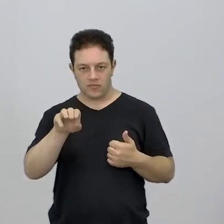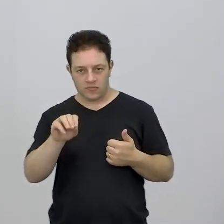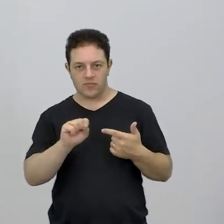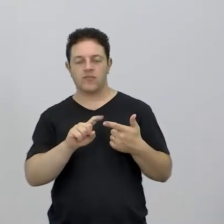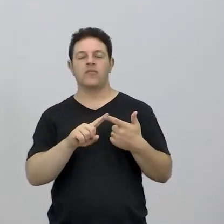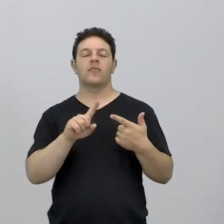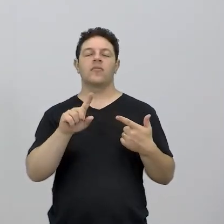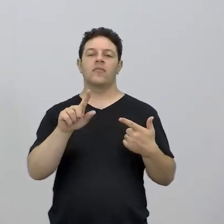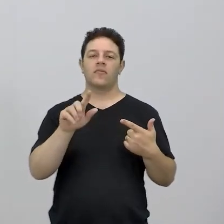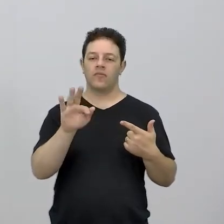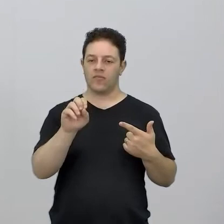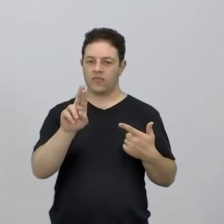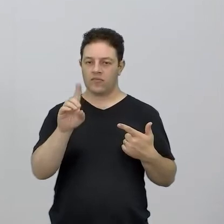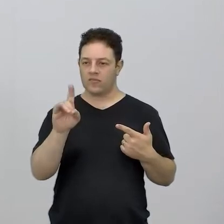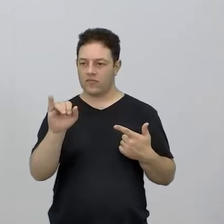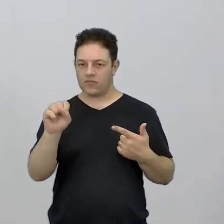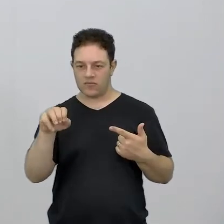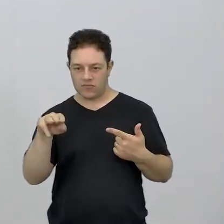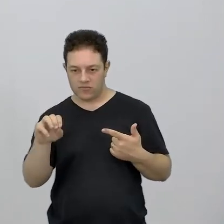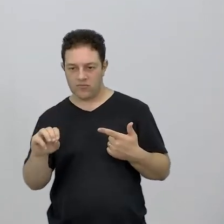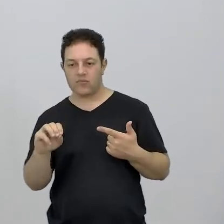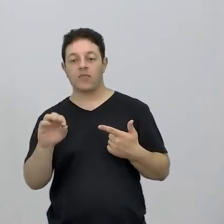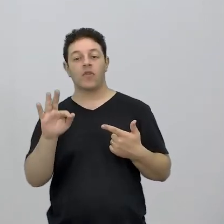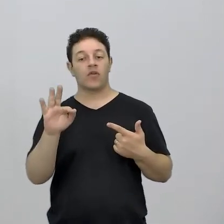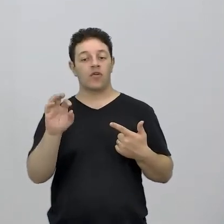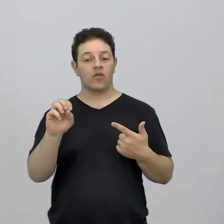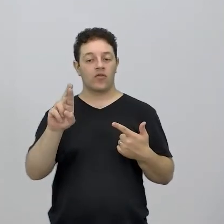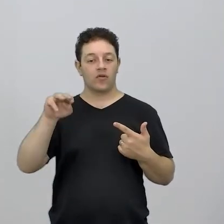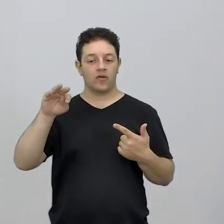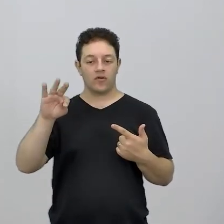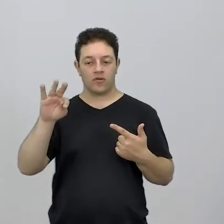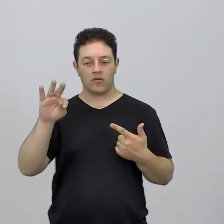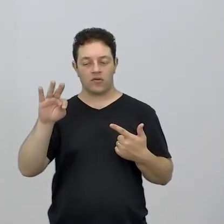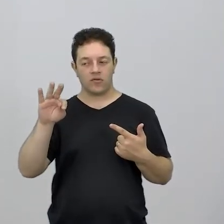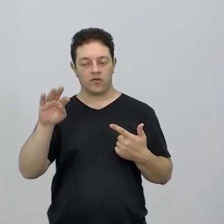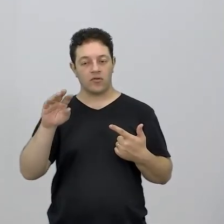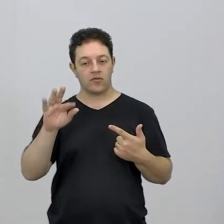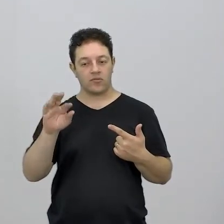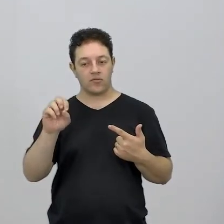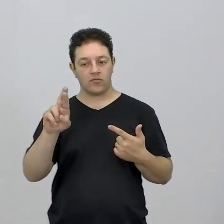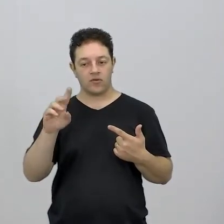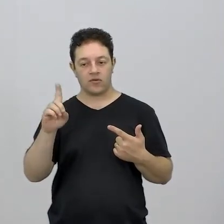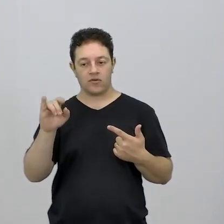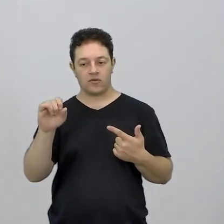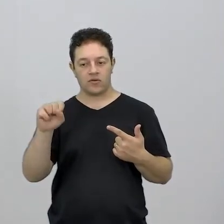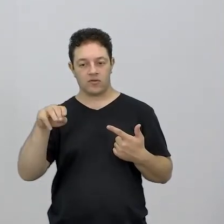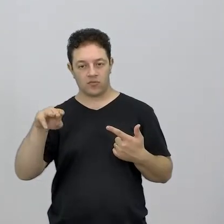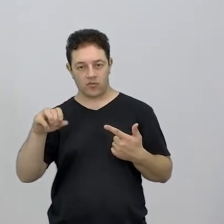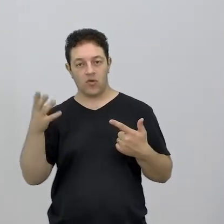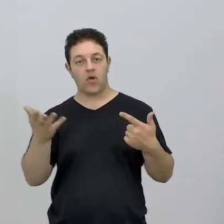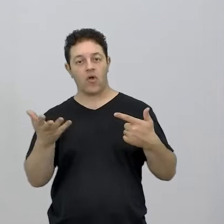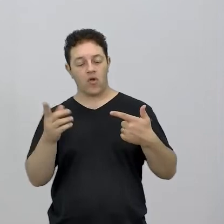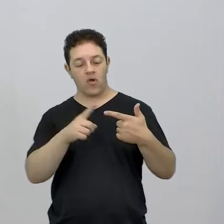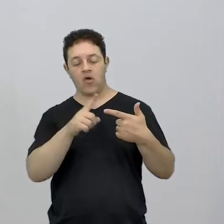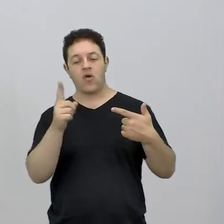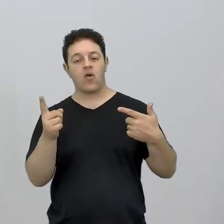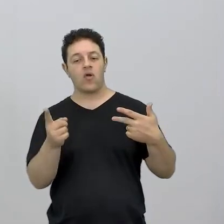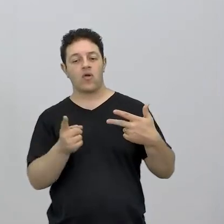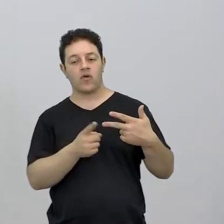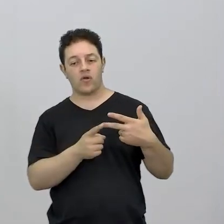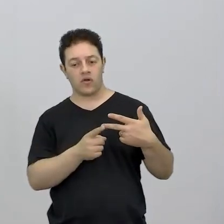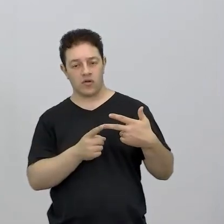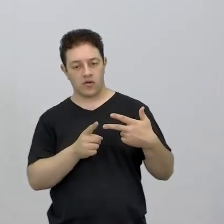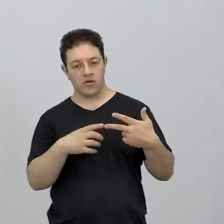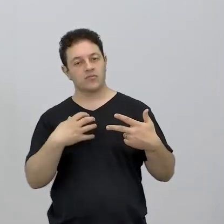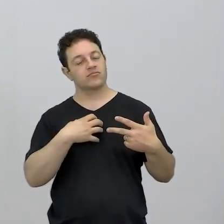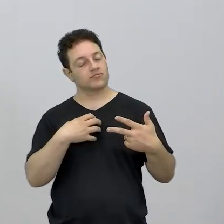né, o Fordismo, o Taylorismo. E agora nós vivemos então um modelo,